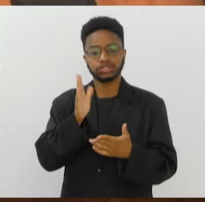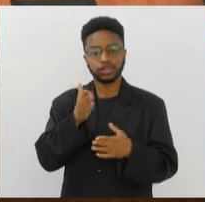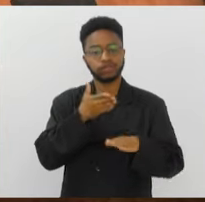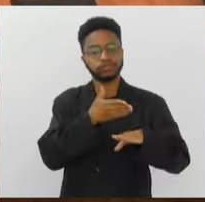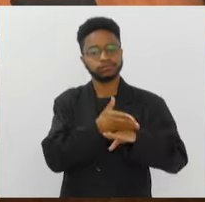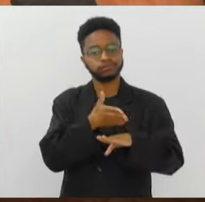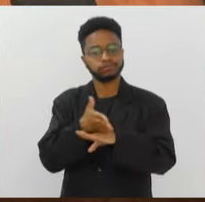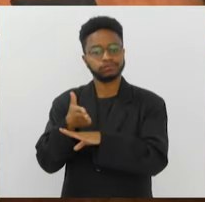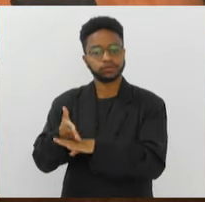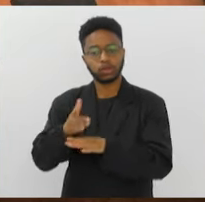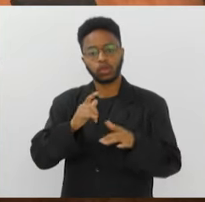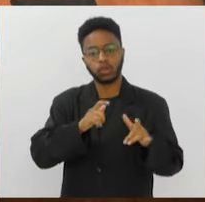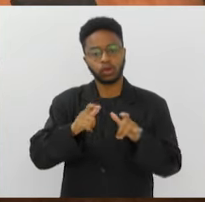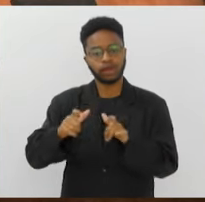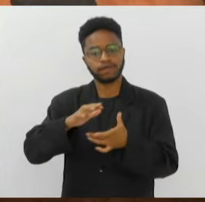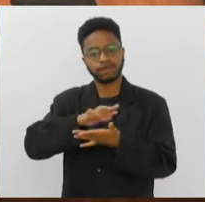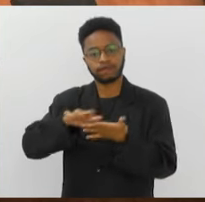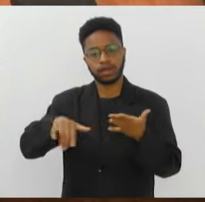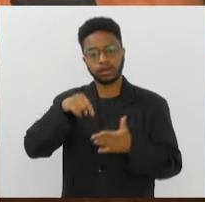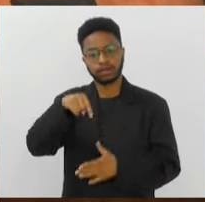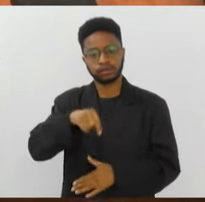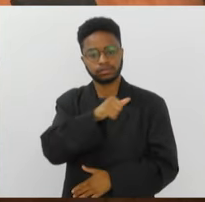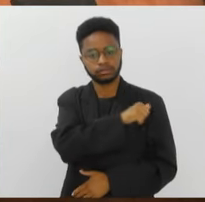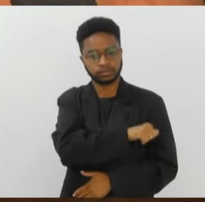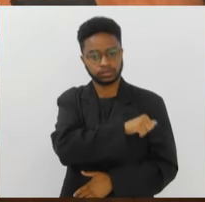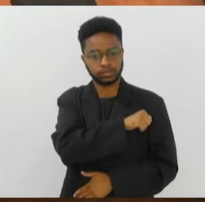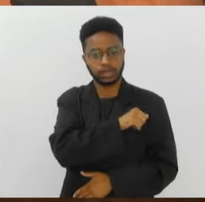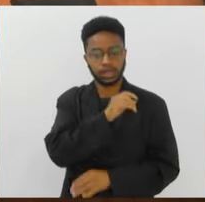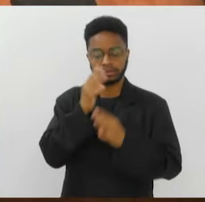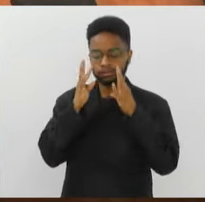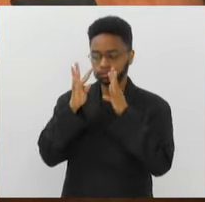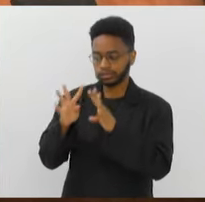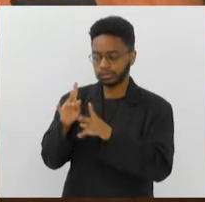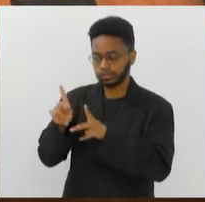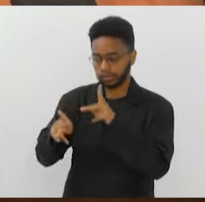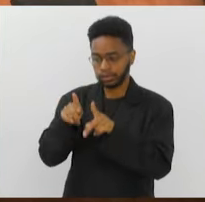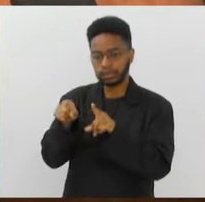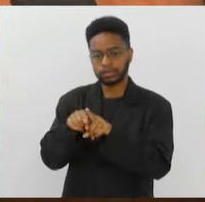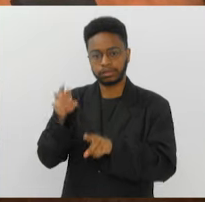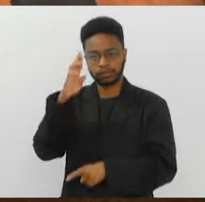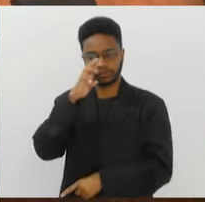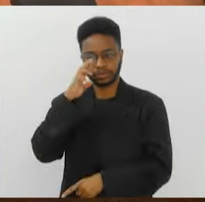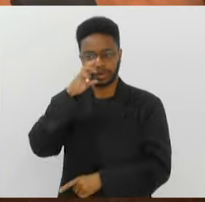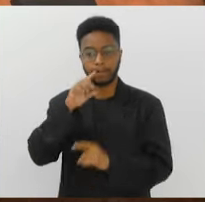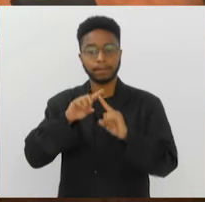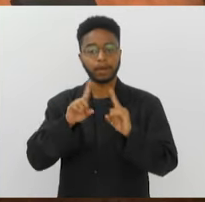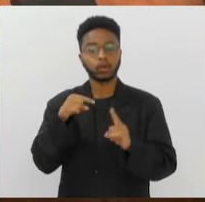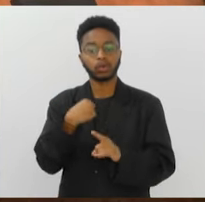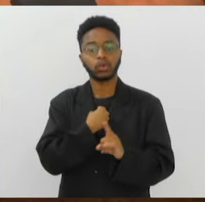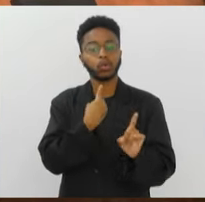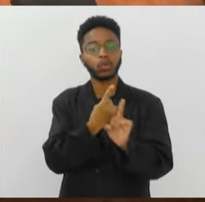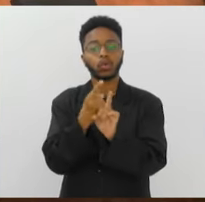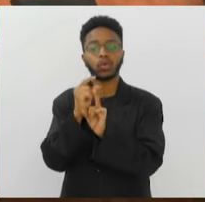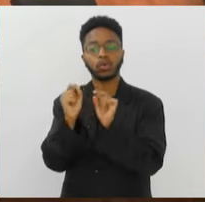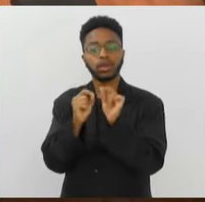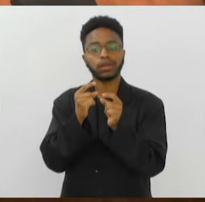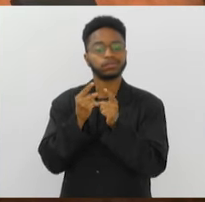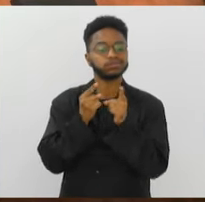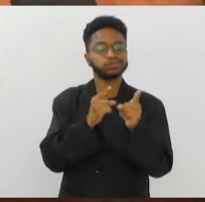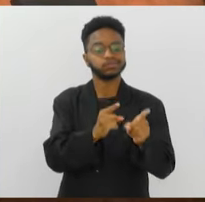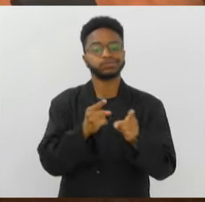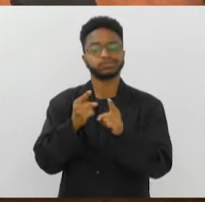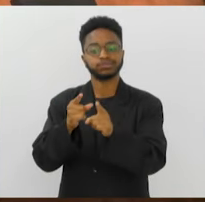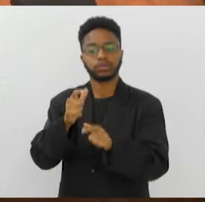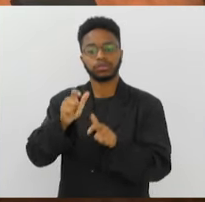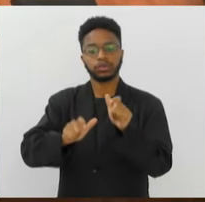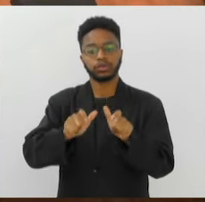pontos do Rio de Janeiro, não só ouvindo a população, mas fiscalizando. E o que nós encontramos é a perseguição com o trabalhador do